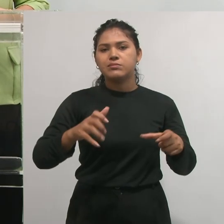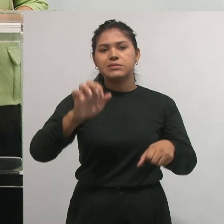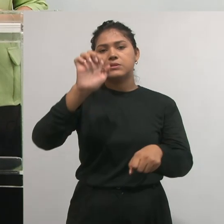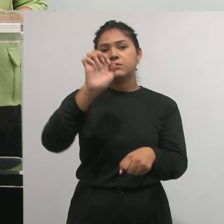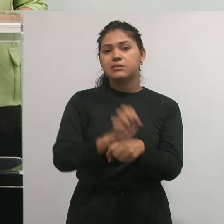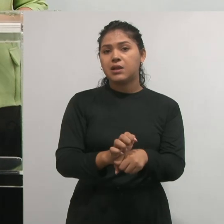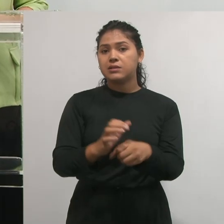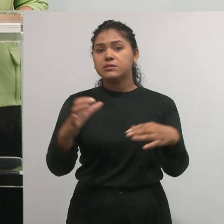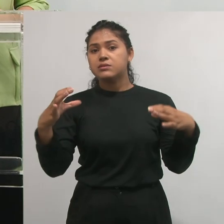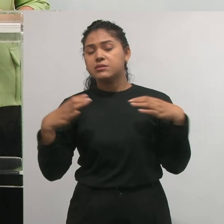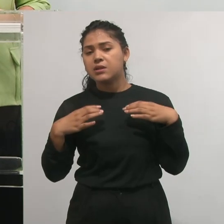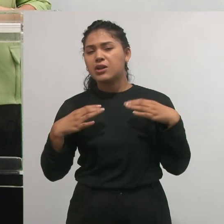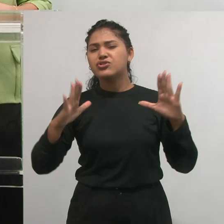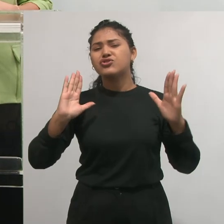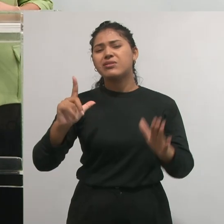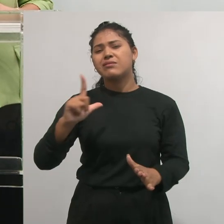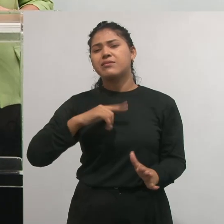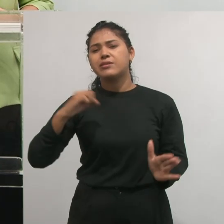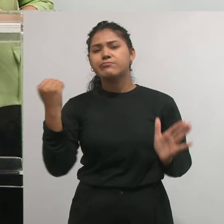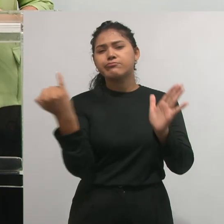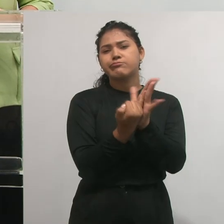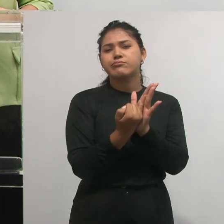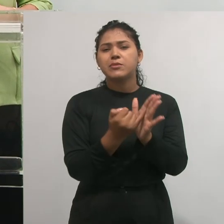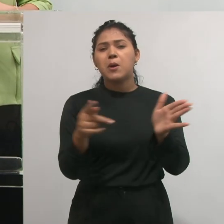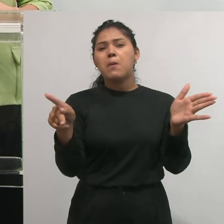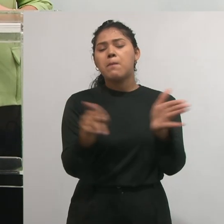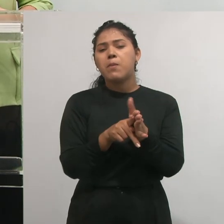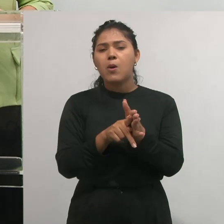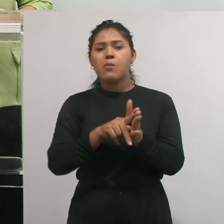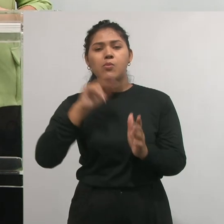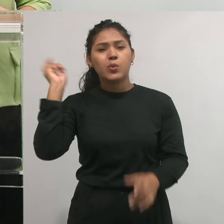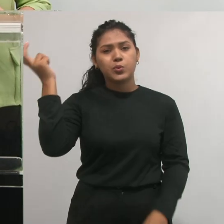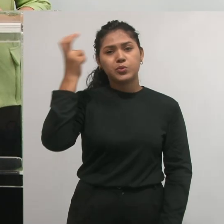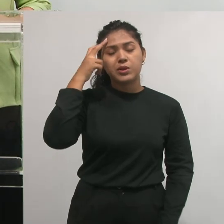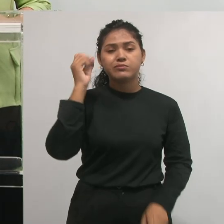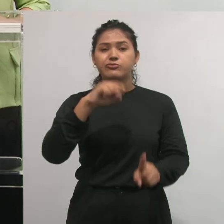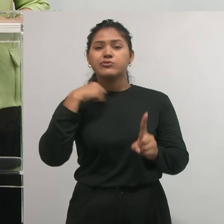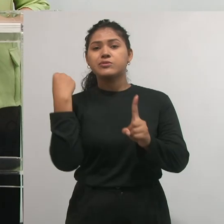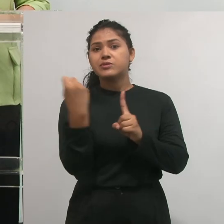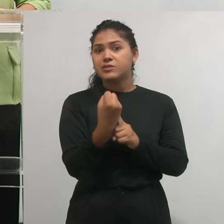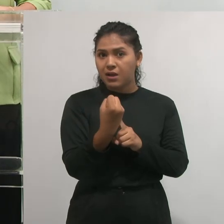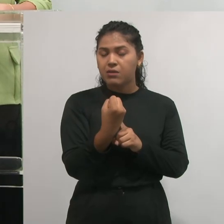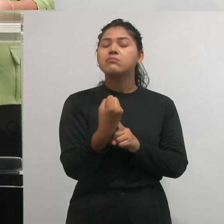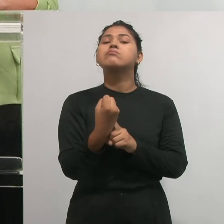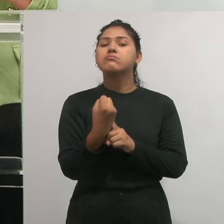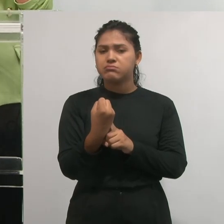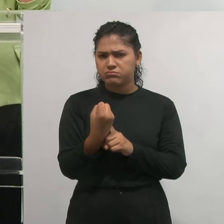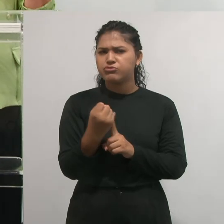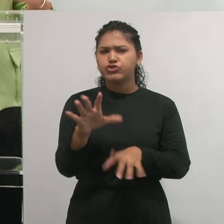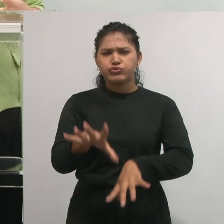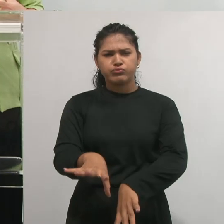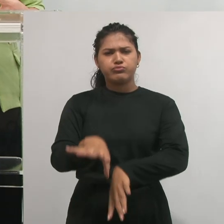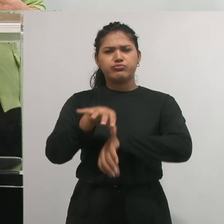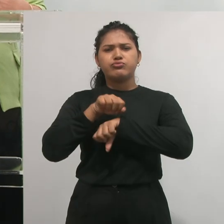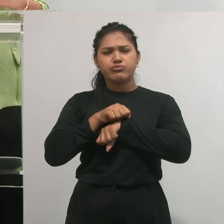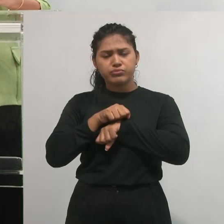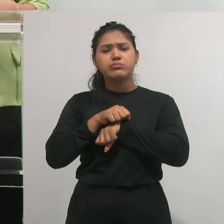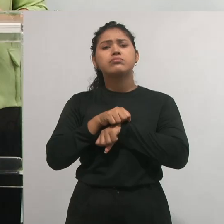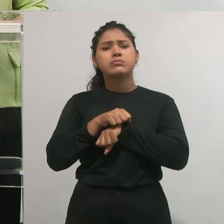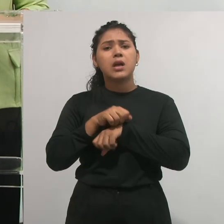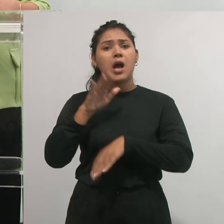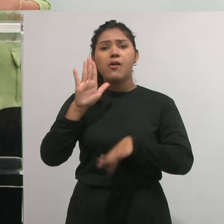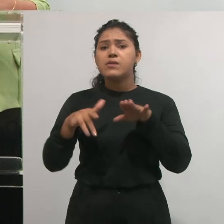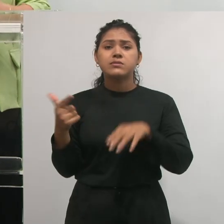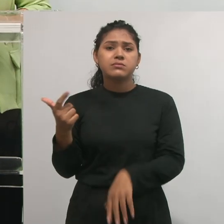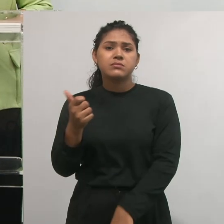tem uma identidade social, econômica, cultural, né, importante, e